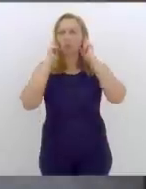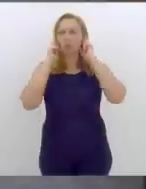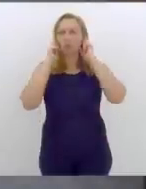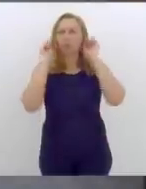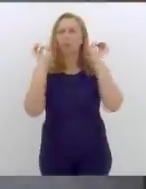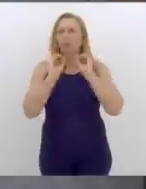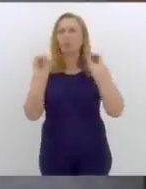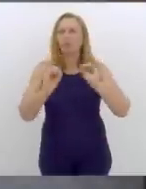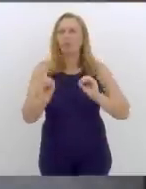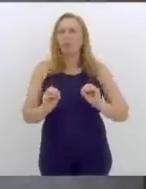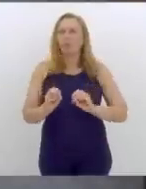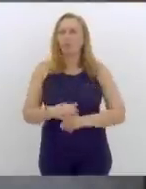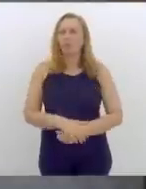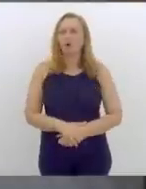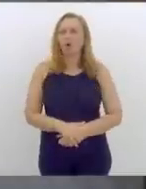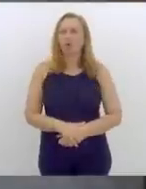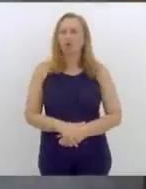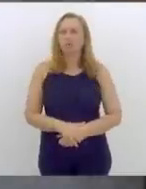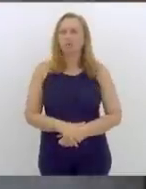então